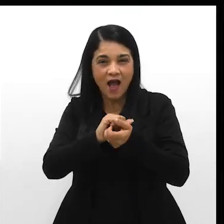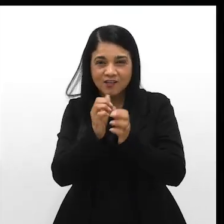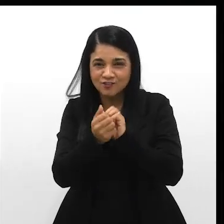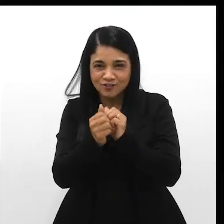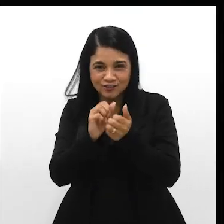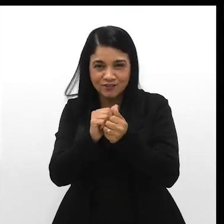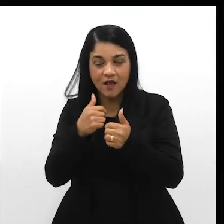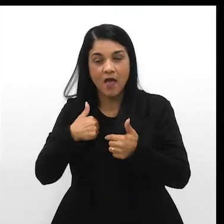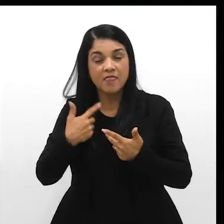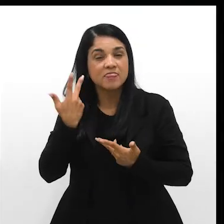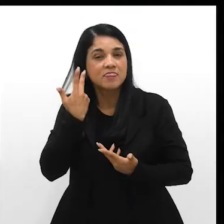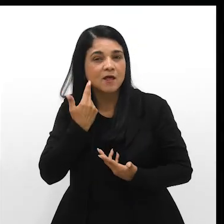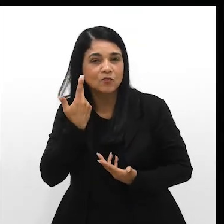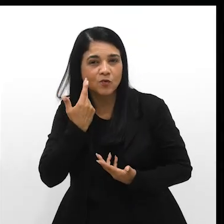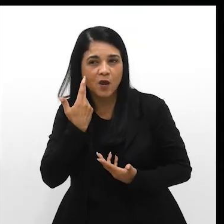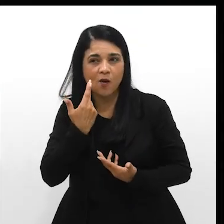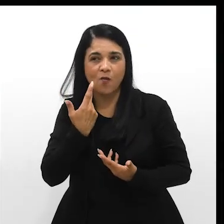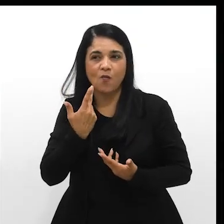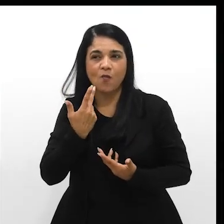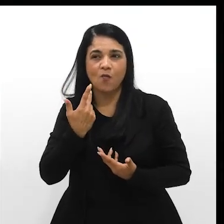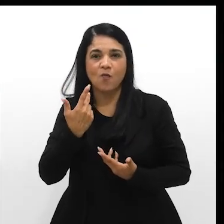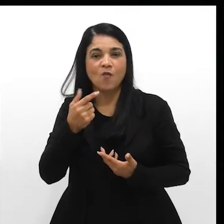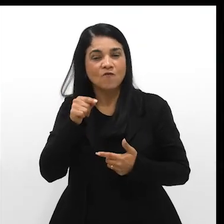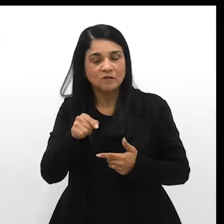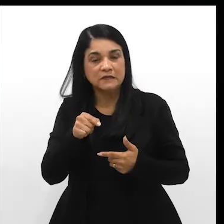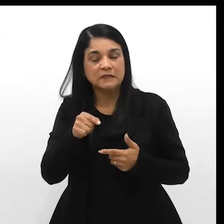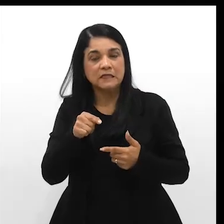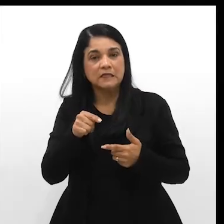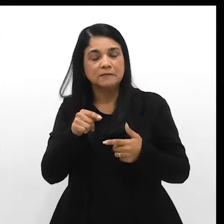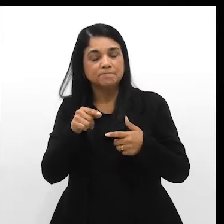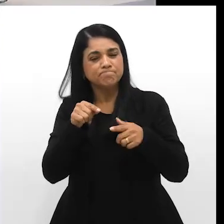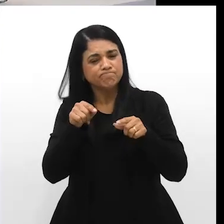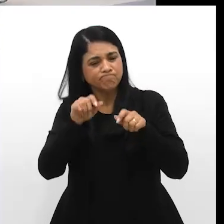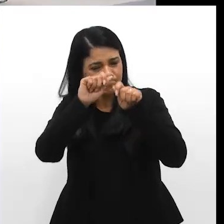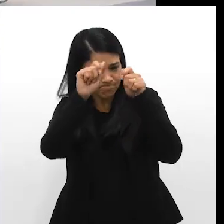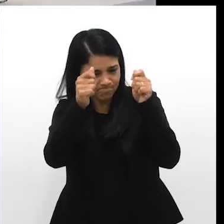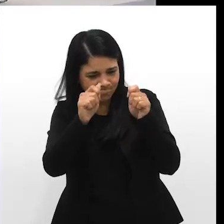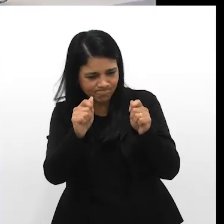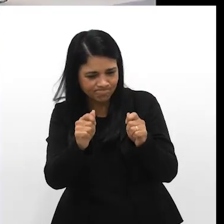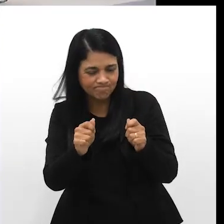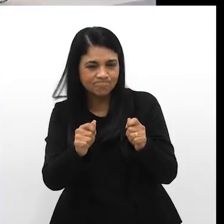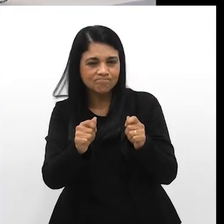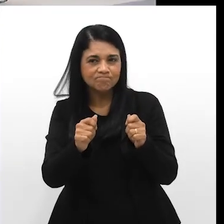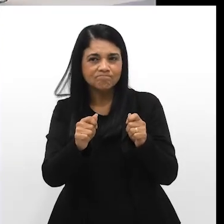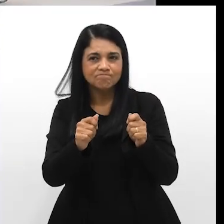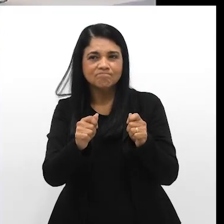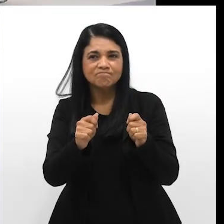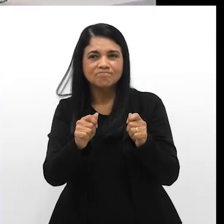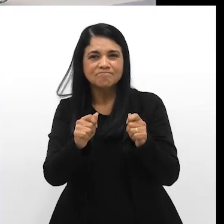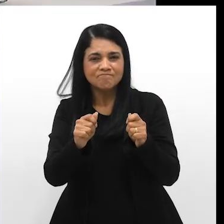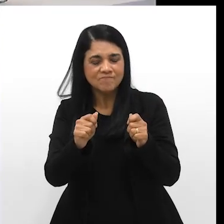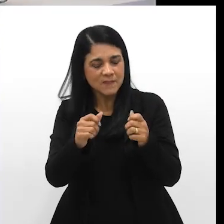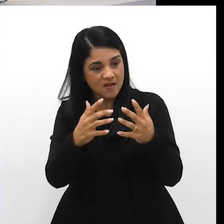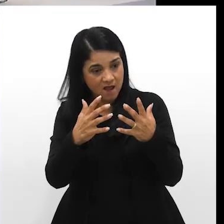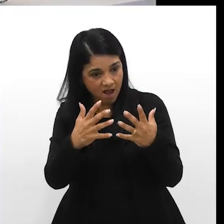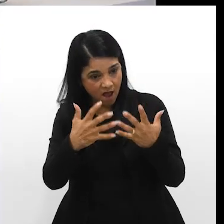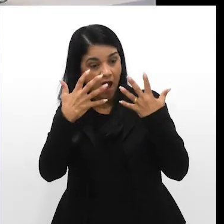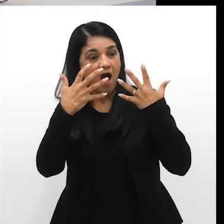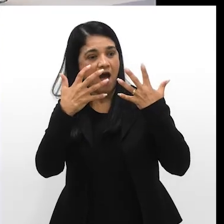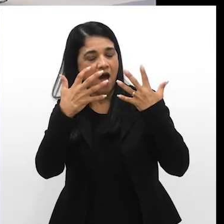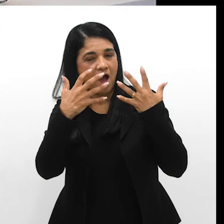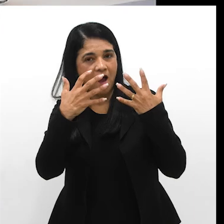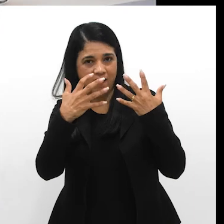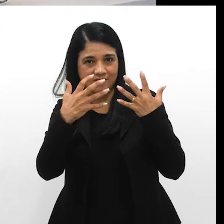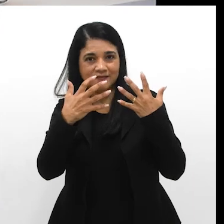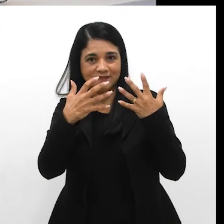formas elas tudo são, muito são profundo, fortes, assim, né? é natural, assim, eu não... E você subverte a anatomia, né? faço uma a sua anatomia, subversãozinha. ela